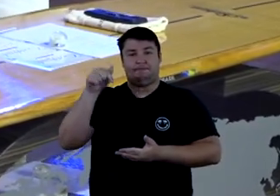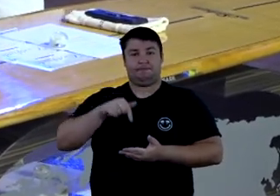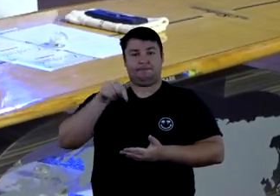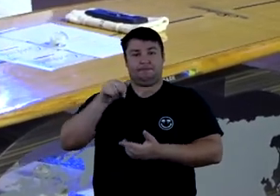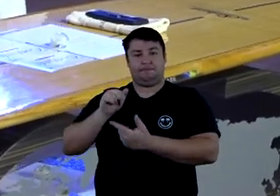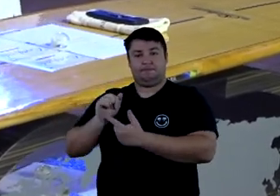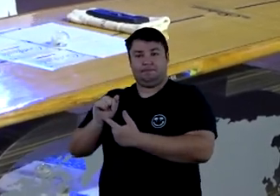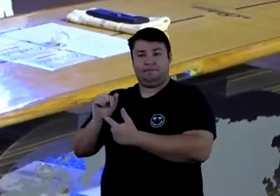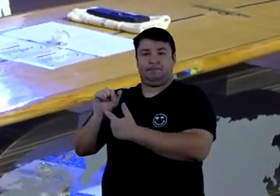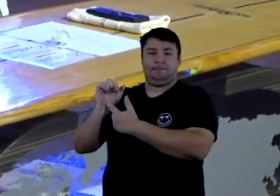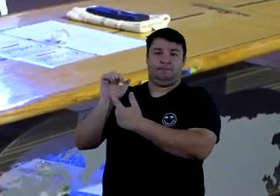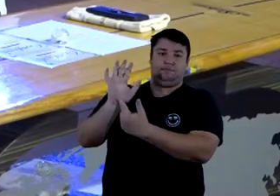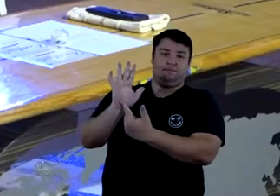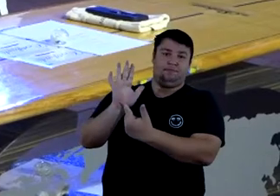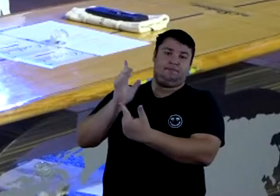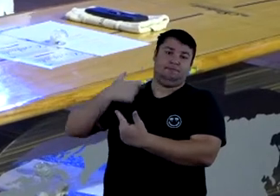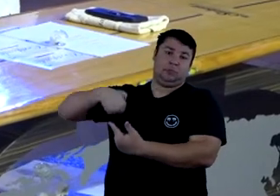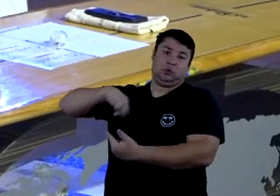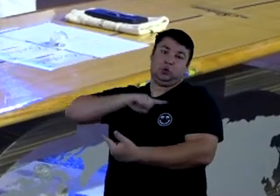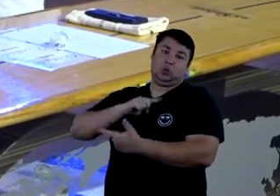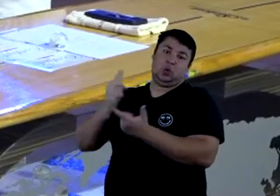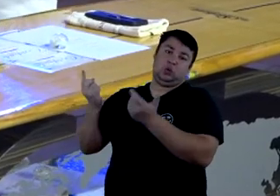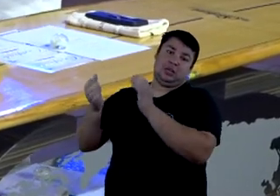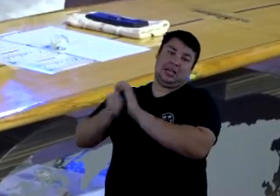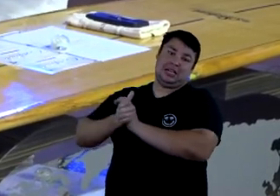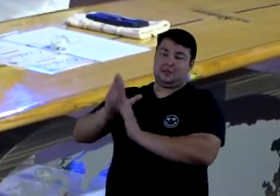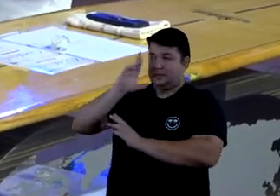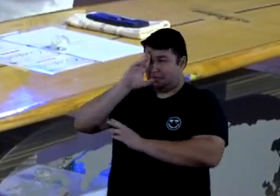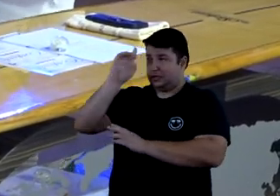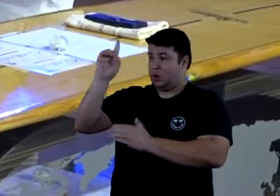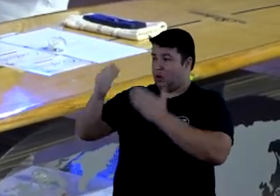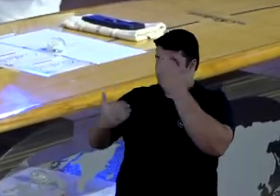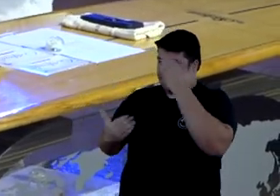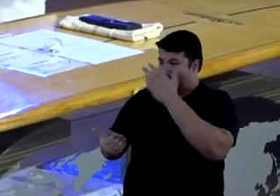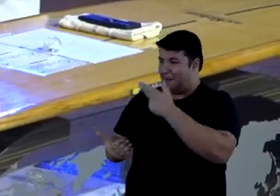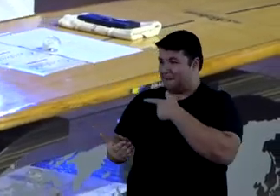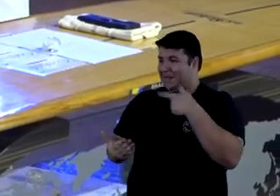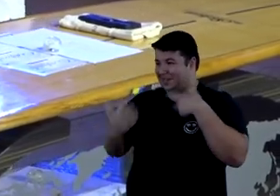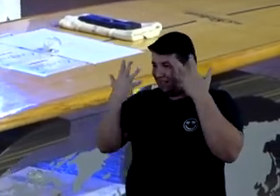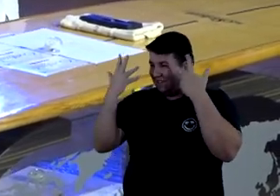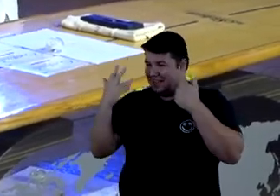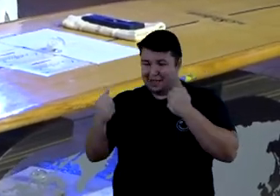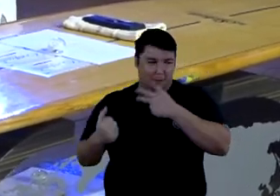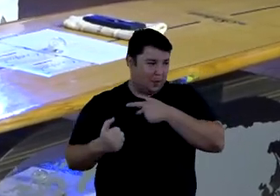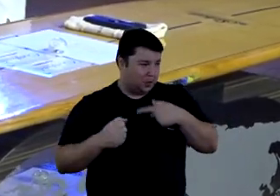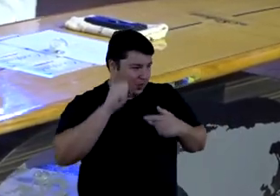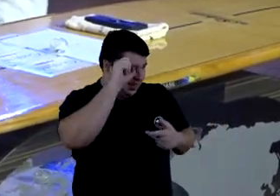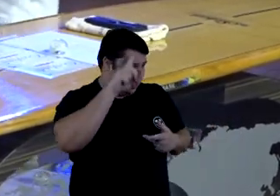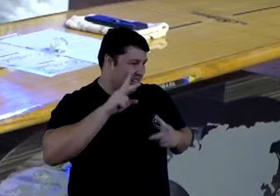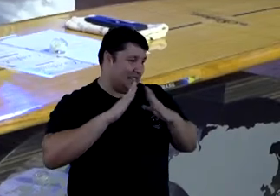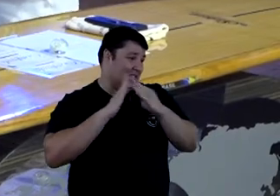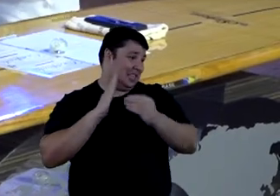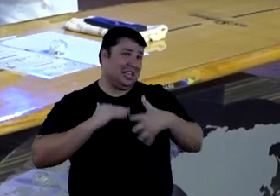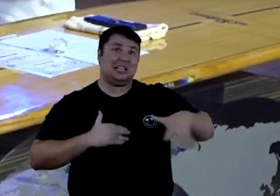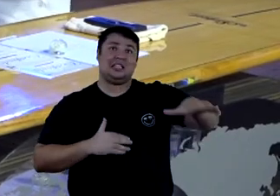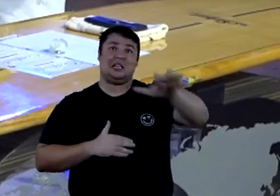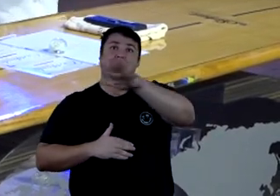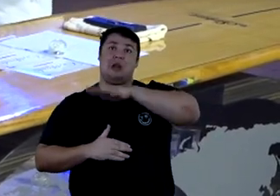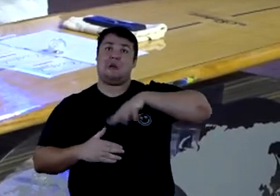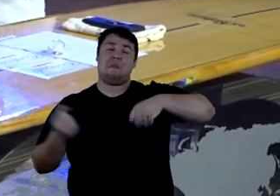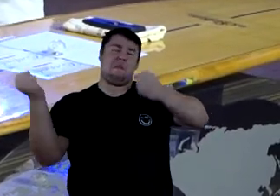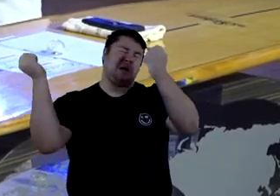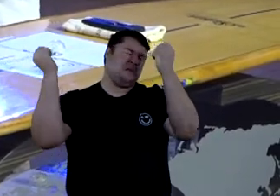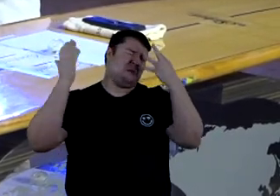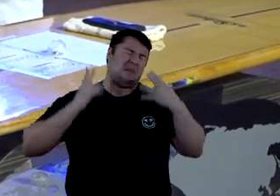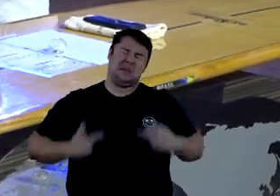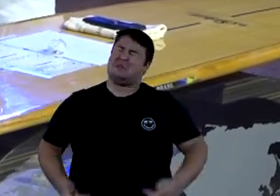consagrando nosso casamento. Obrigado, pastor e pastora. Essa casa é uma bênção de Deus, é uma